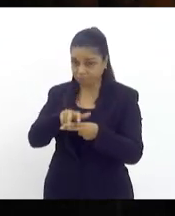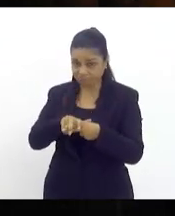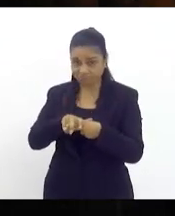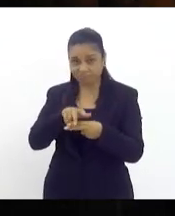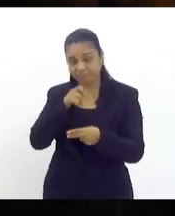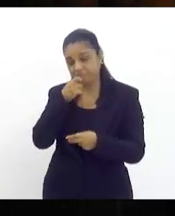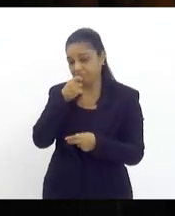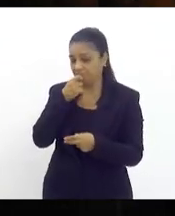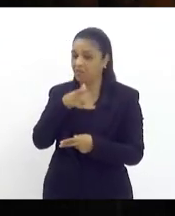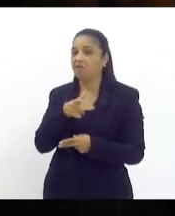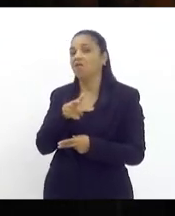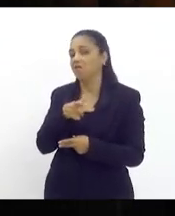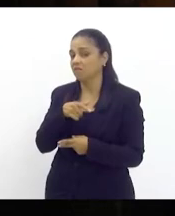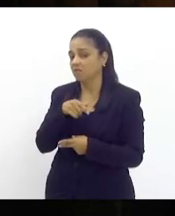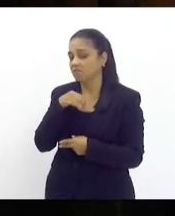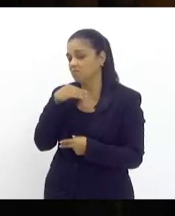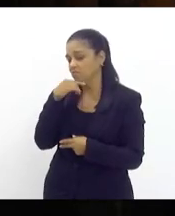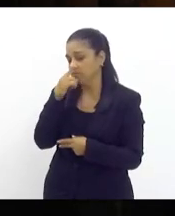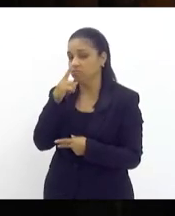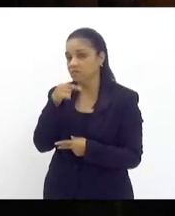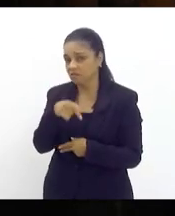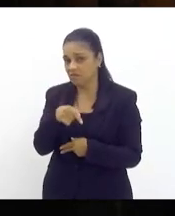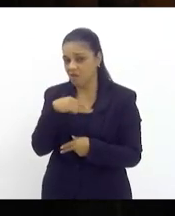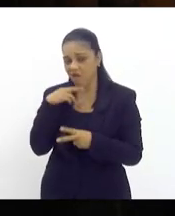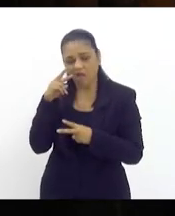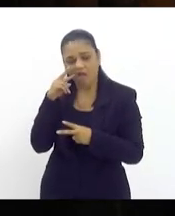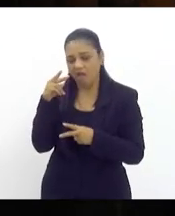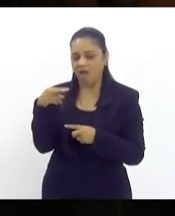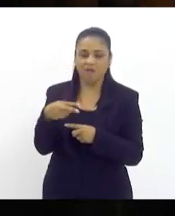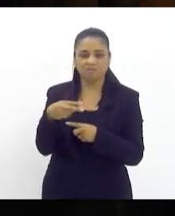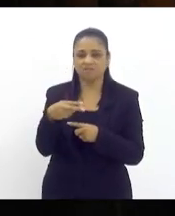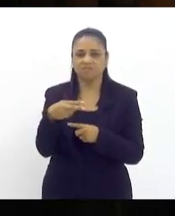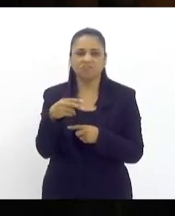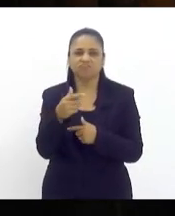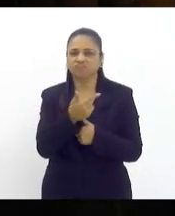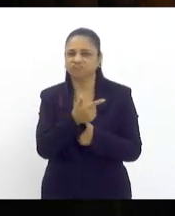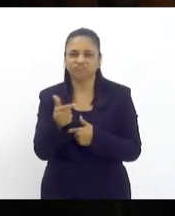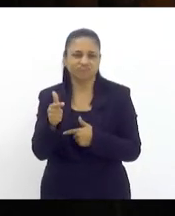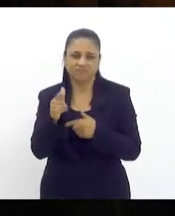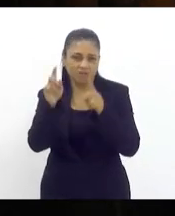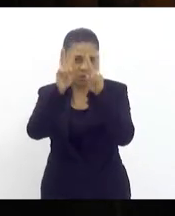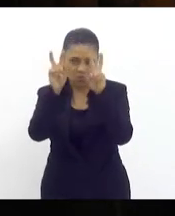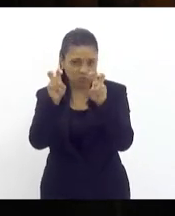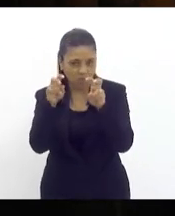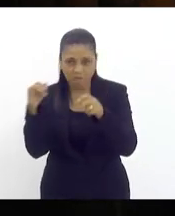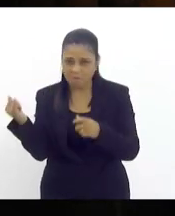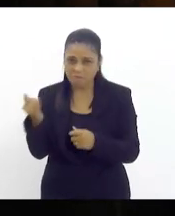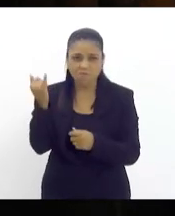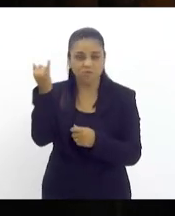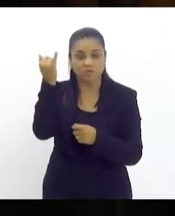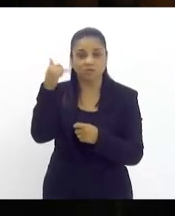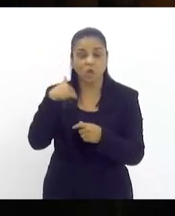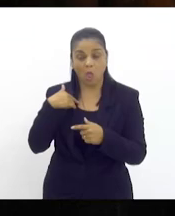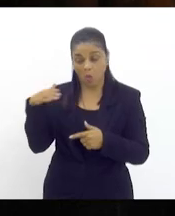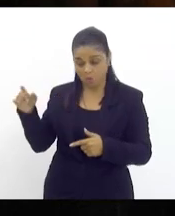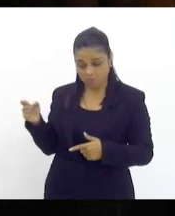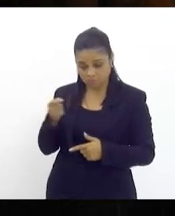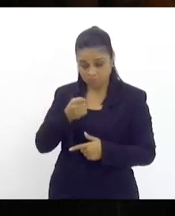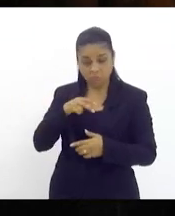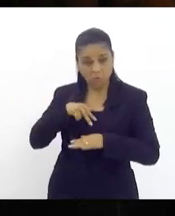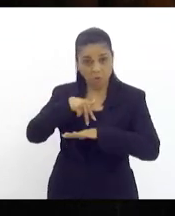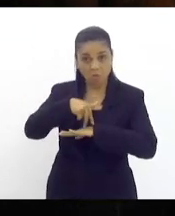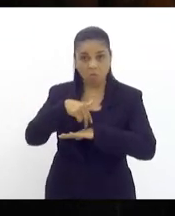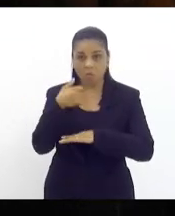debochar das pessoas além de não dar atenção para um tema extremamente relevante quando eu comecei a falar ele ainda riu